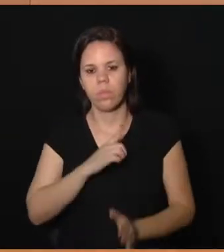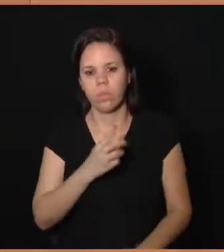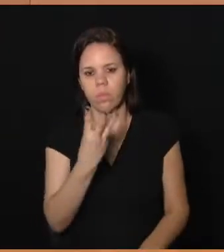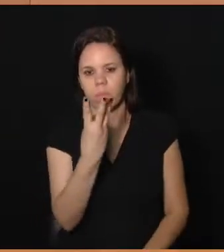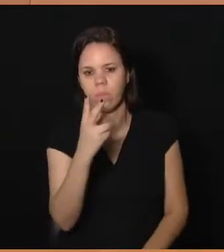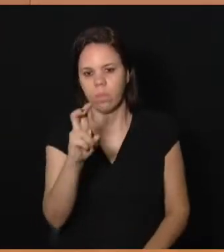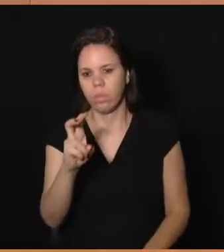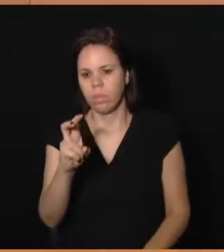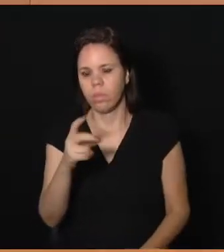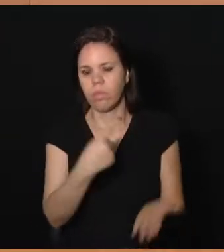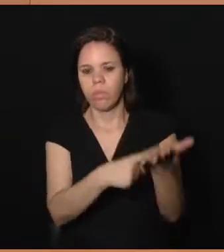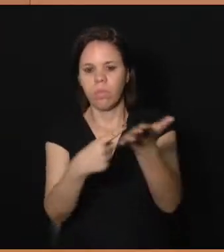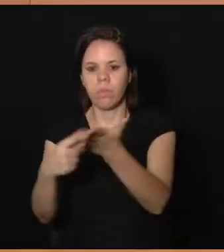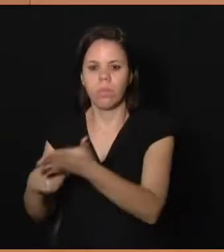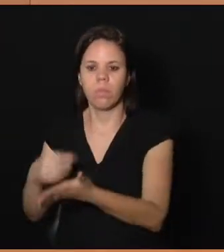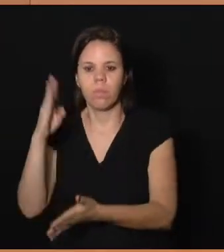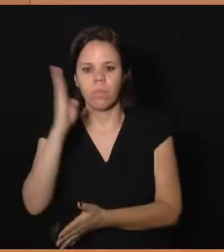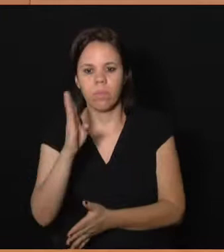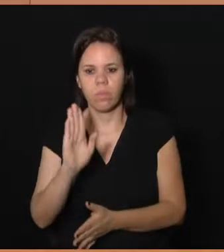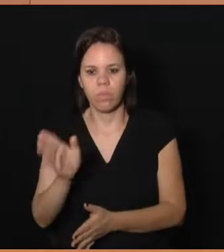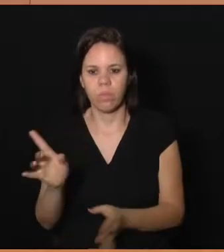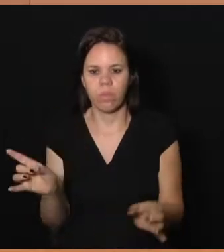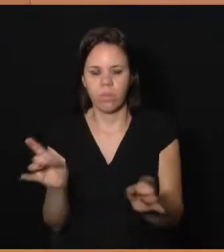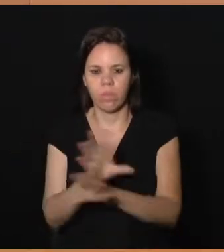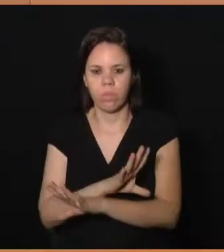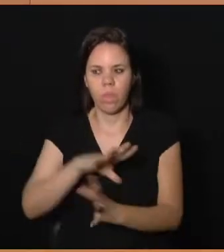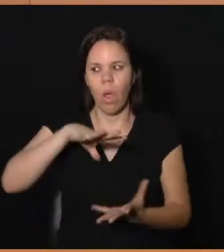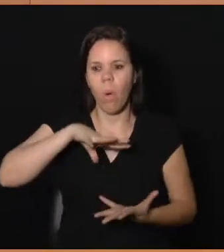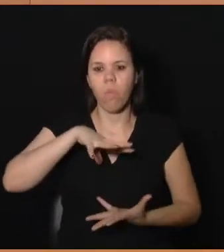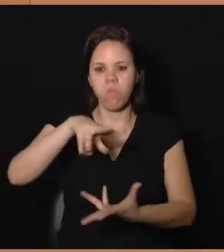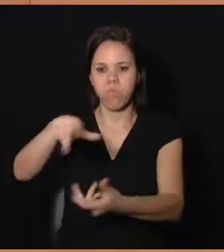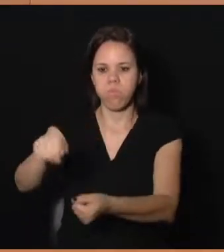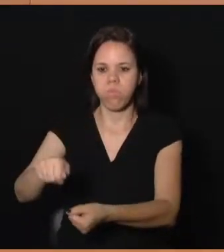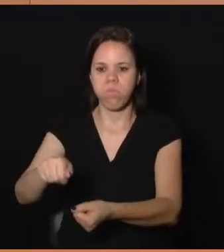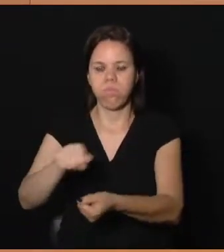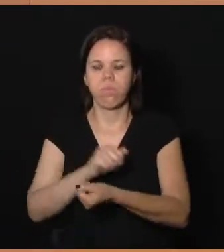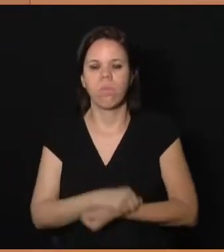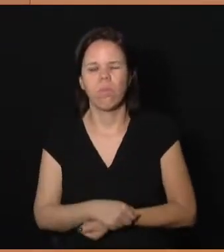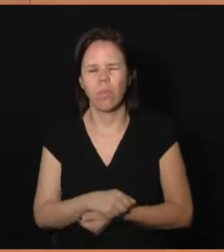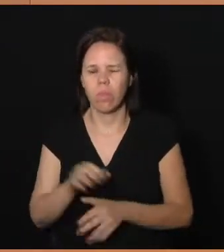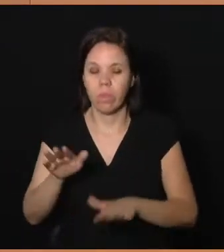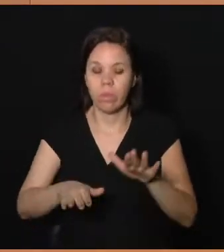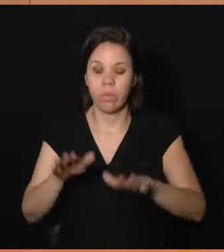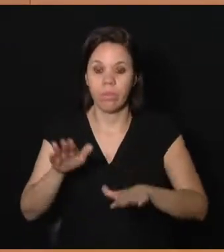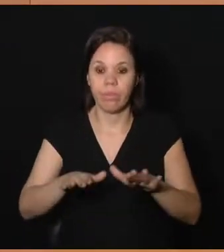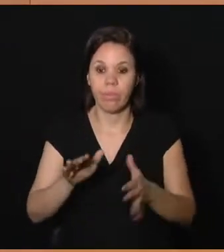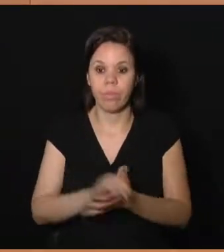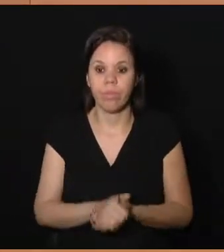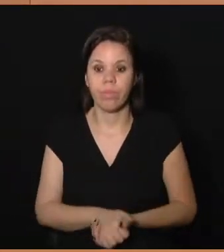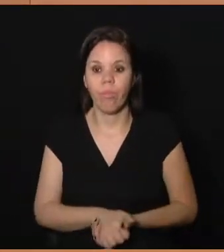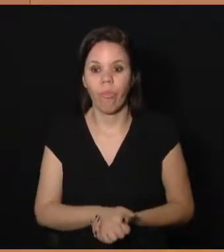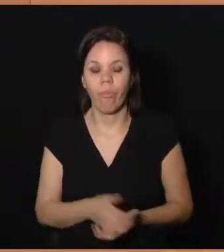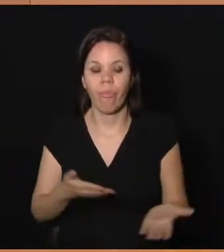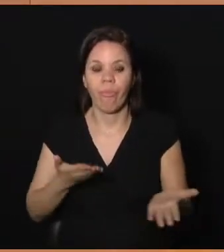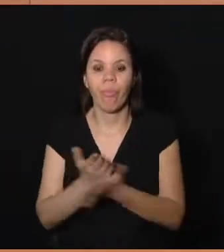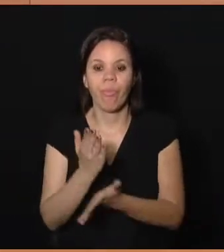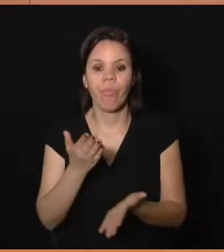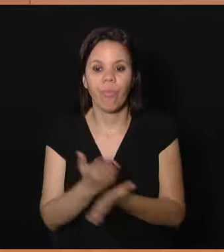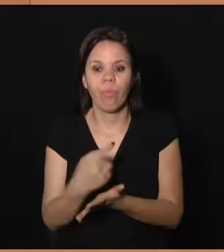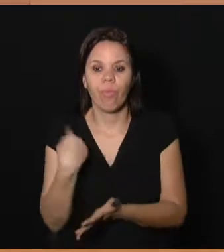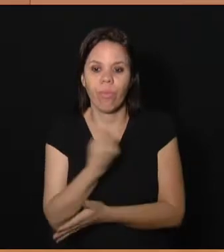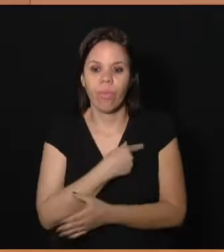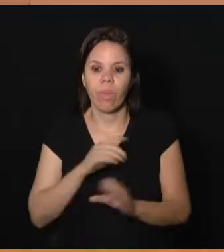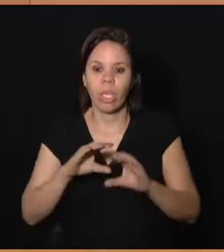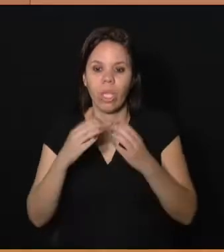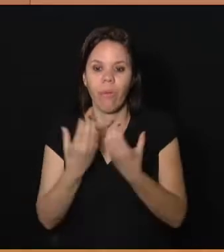acordos que o Brasil já tinha fechado com o mundo, porém ainda dependendo da aprovação do nosso